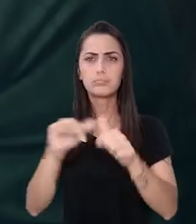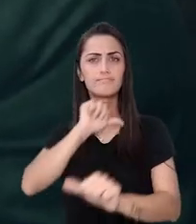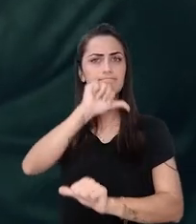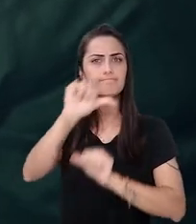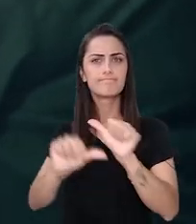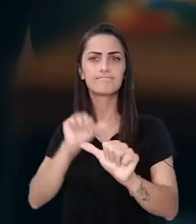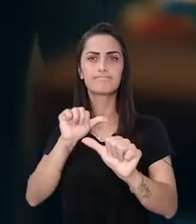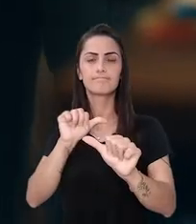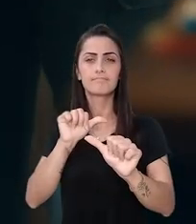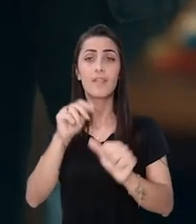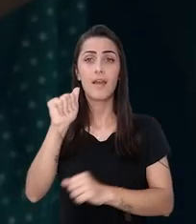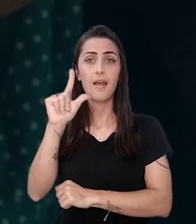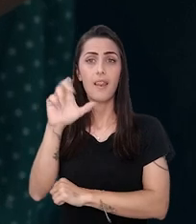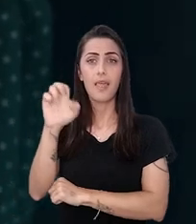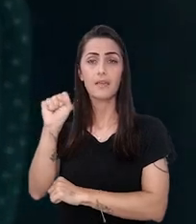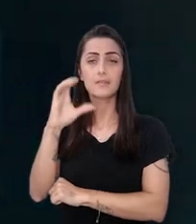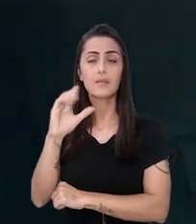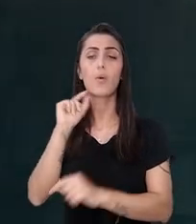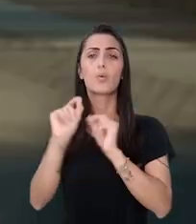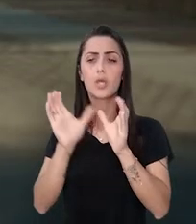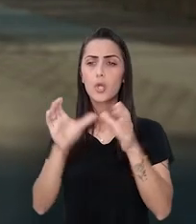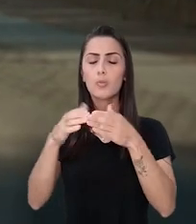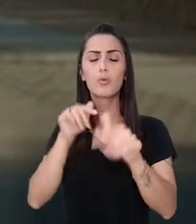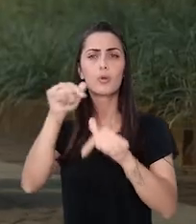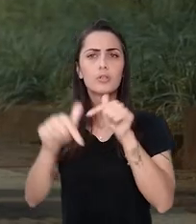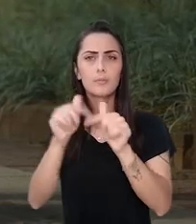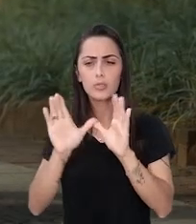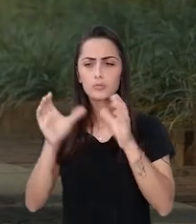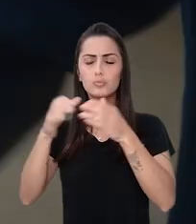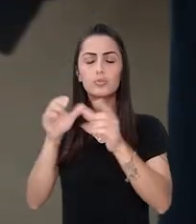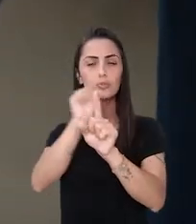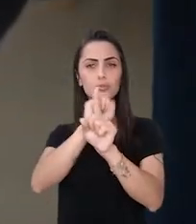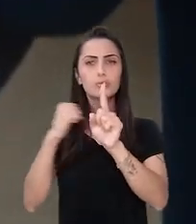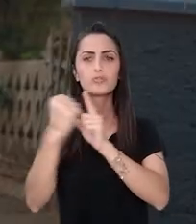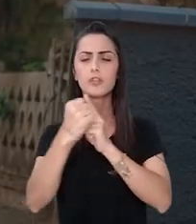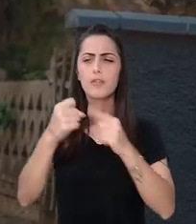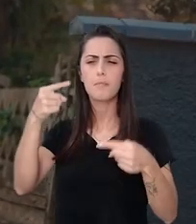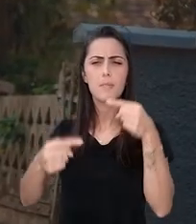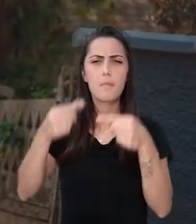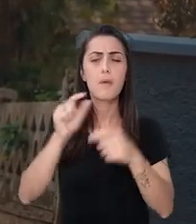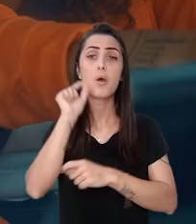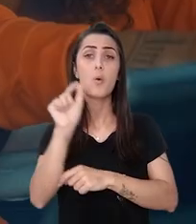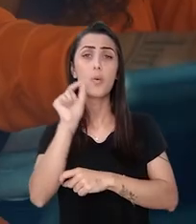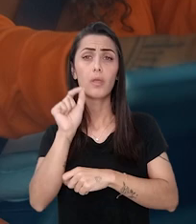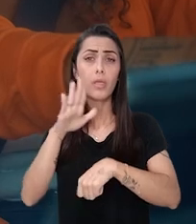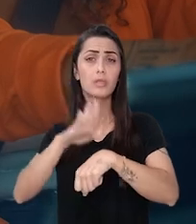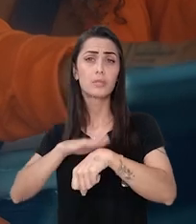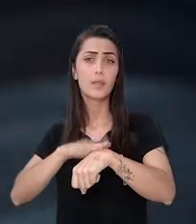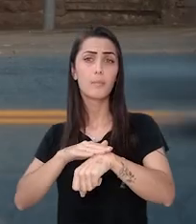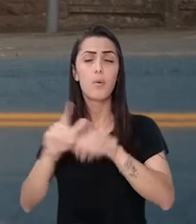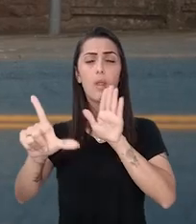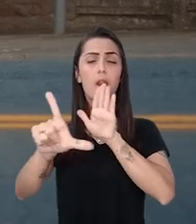atitude transformadora. A Alesc criou um grande grupo de trabalho junto com toda a sociedade para debater e elaborar, em tempo